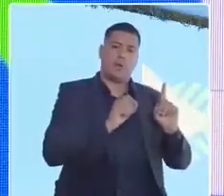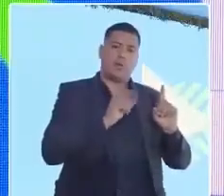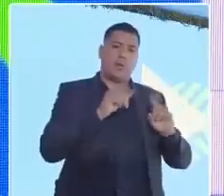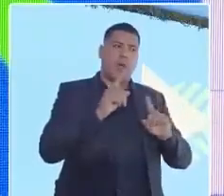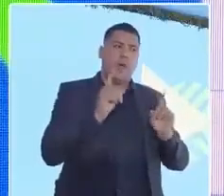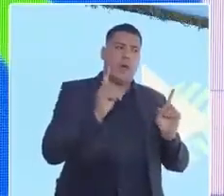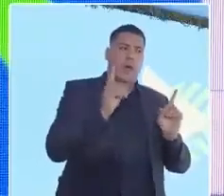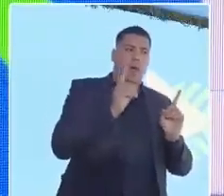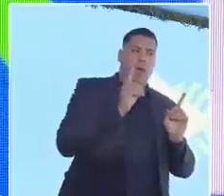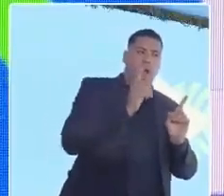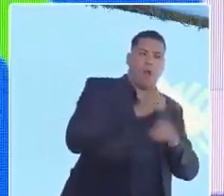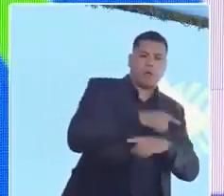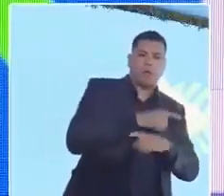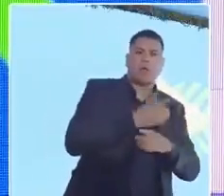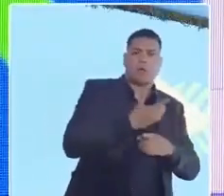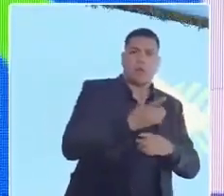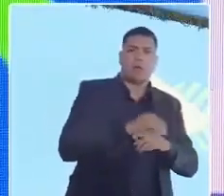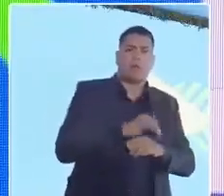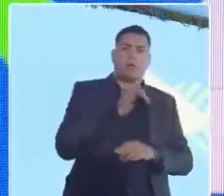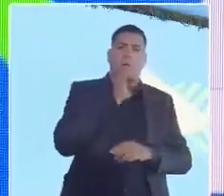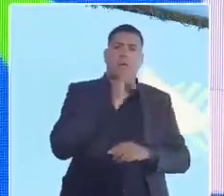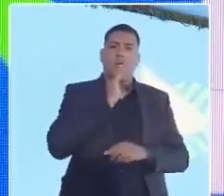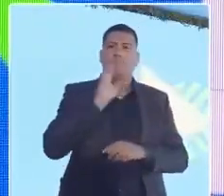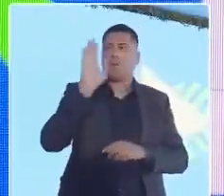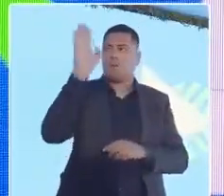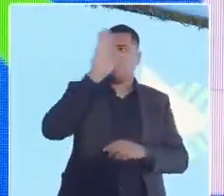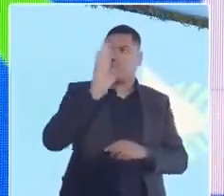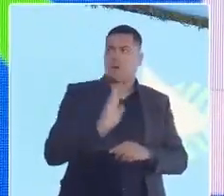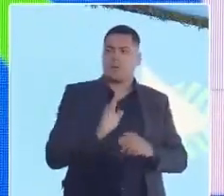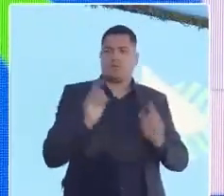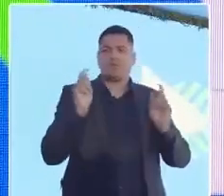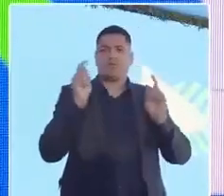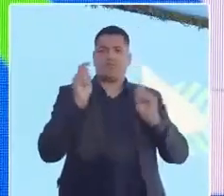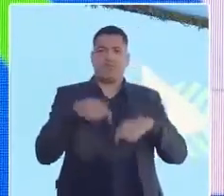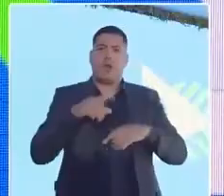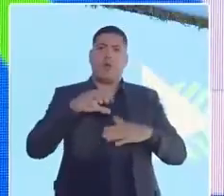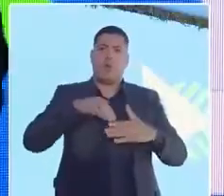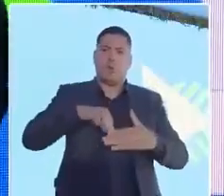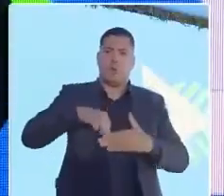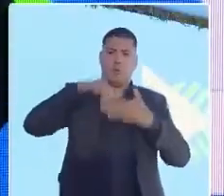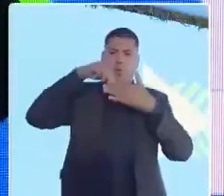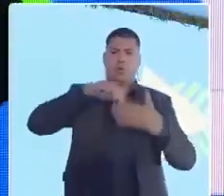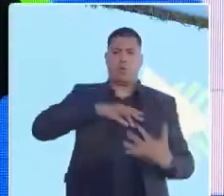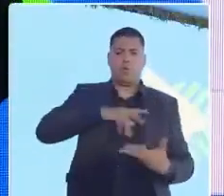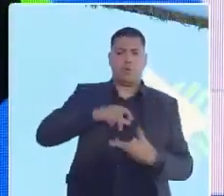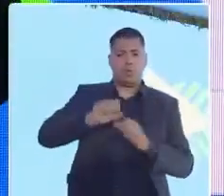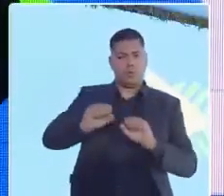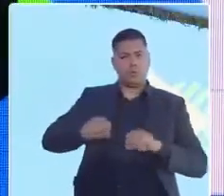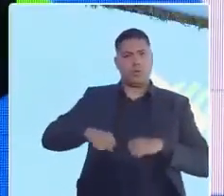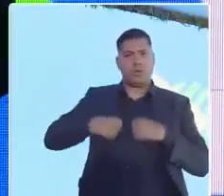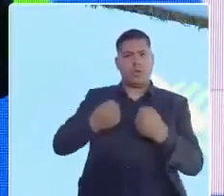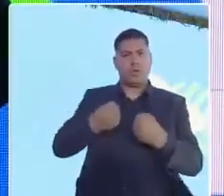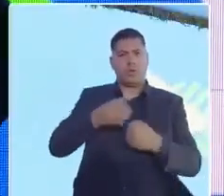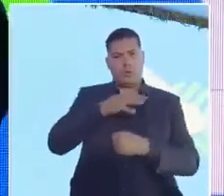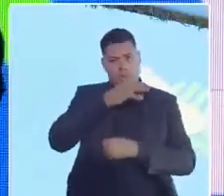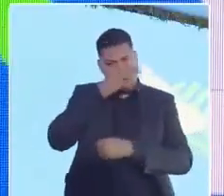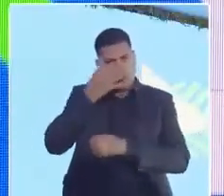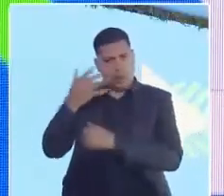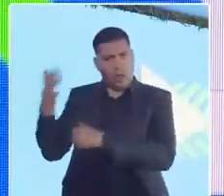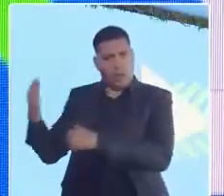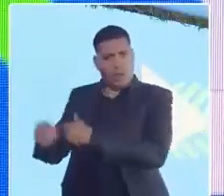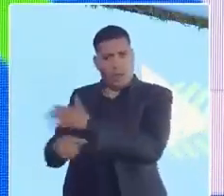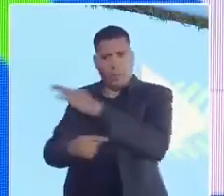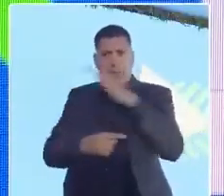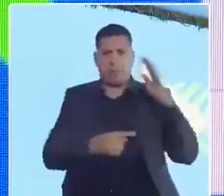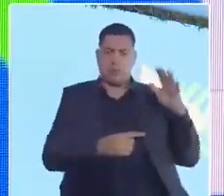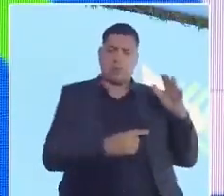o Brasil pode e deve ser um líder Global na defesa da natureza e biodiversidade Nós